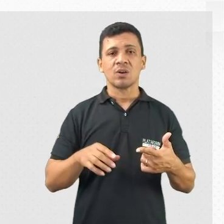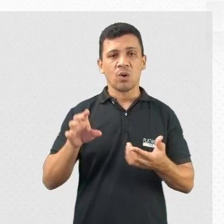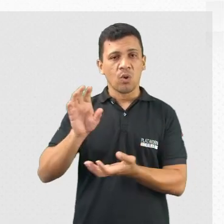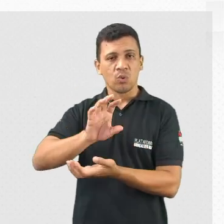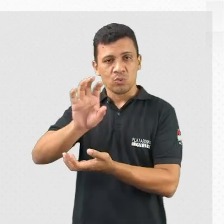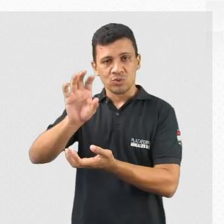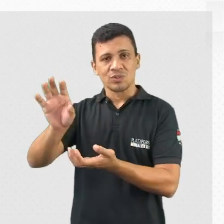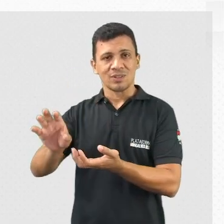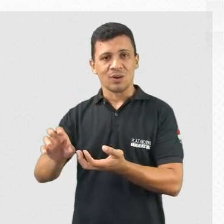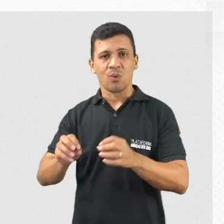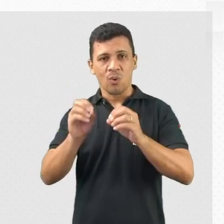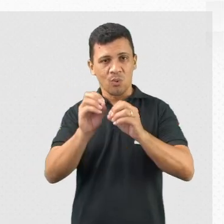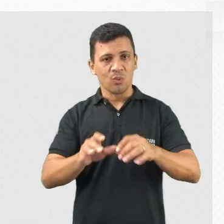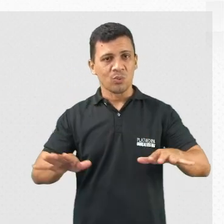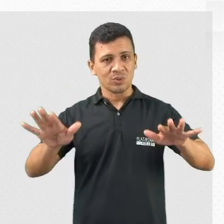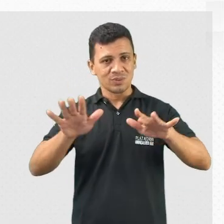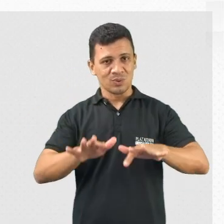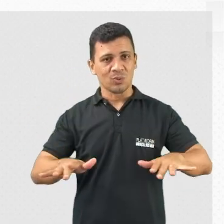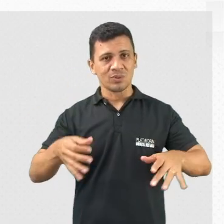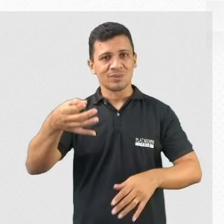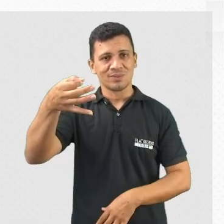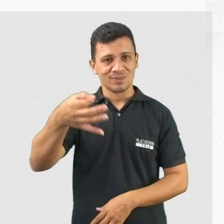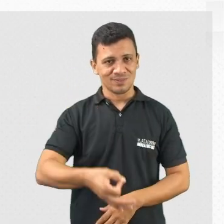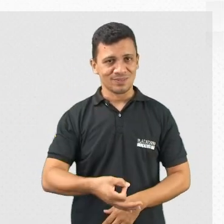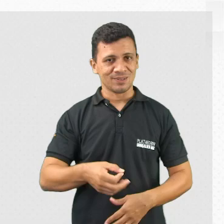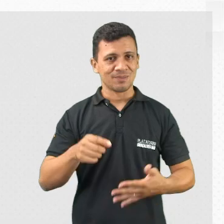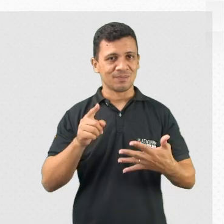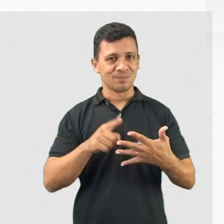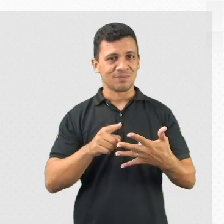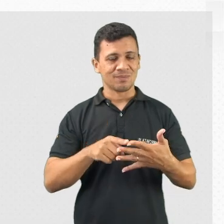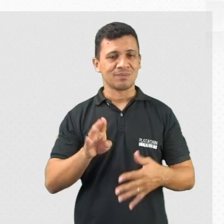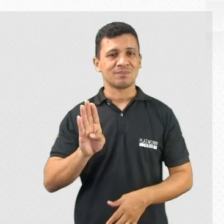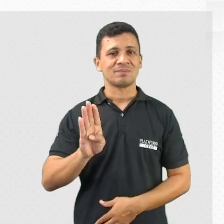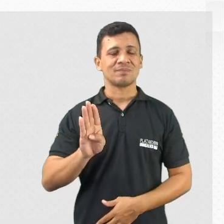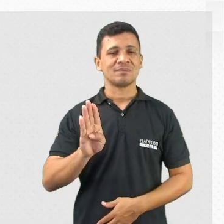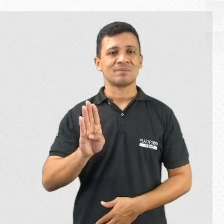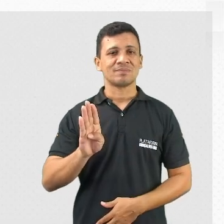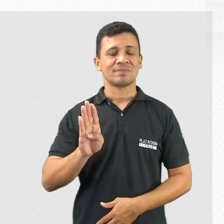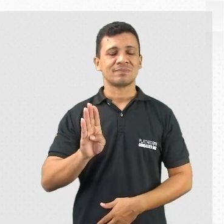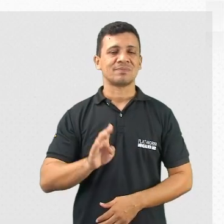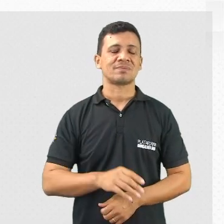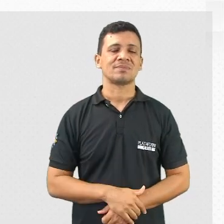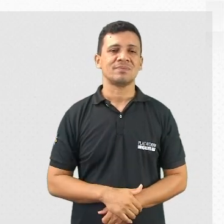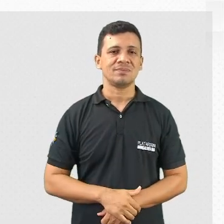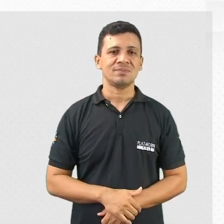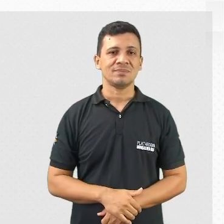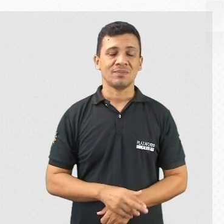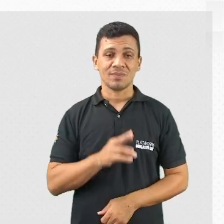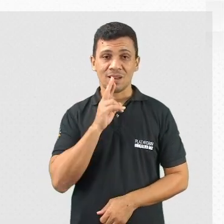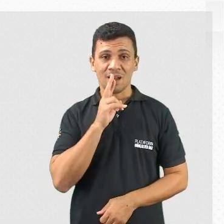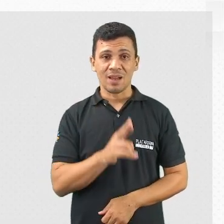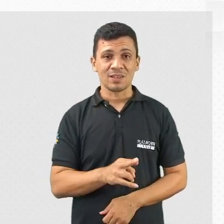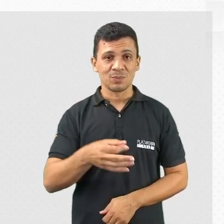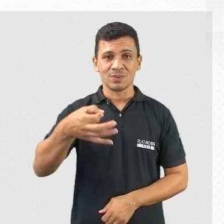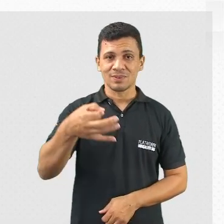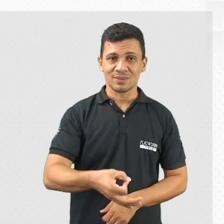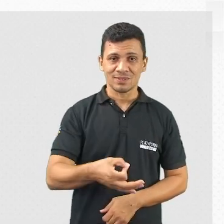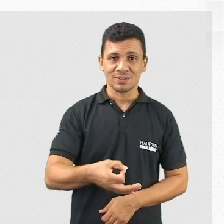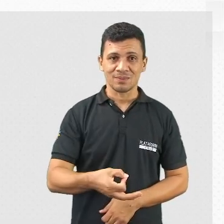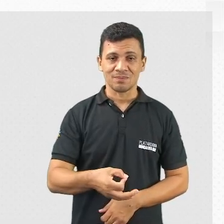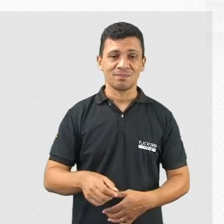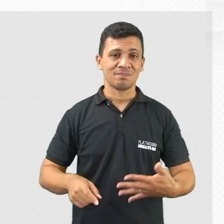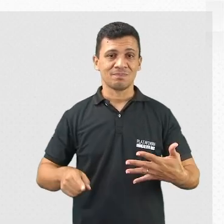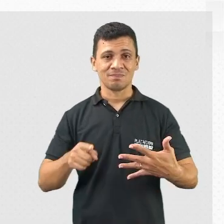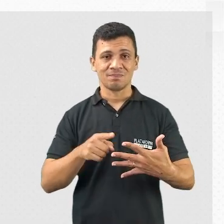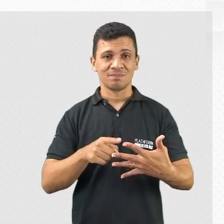com certeza, né? Deixa eu mudar aqui a cor aqui para botar a canetinha azul. Então, nossa resposta correta